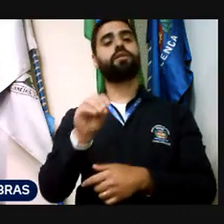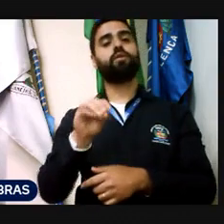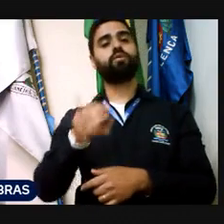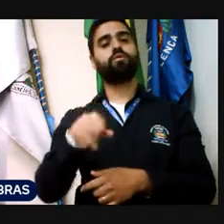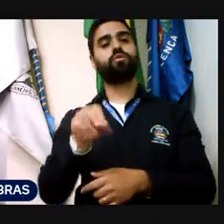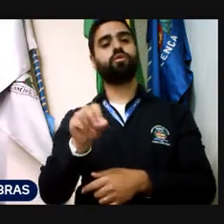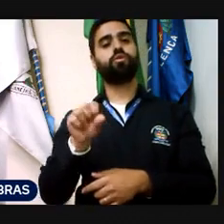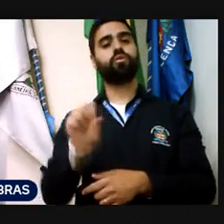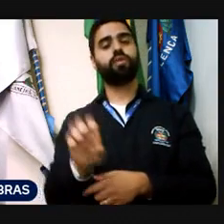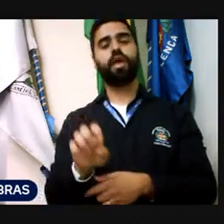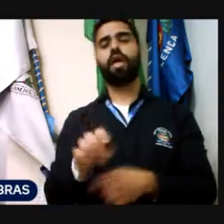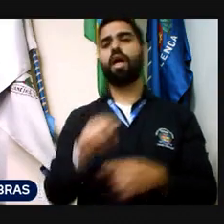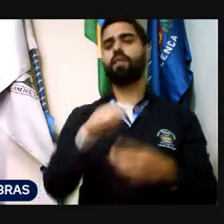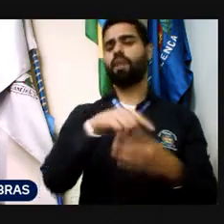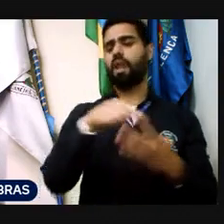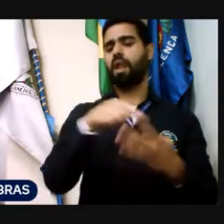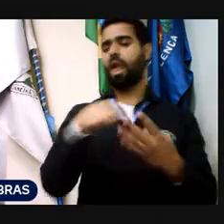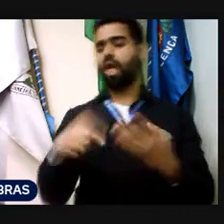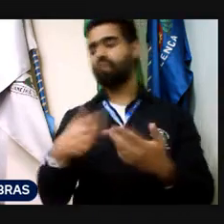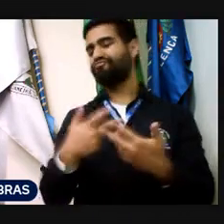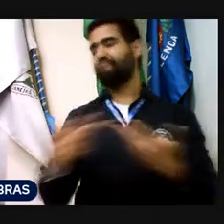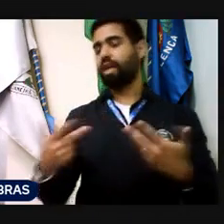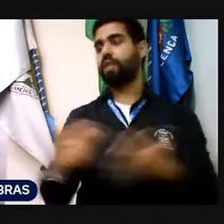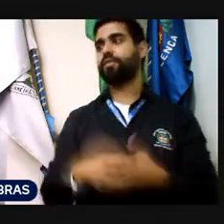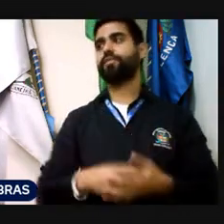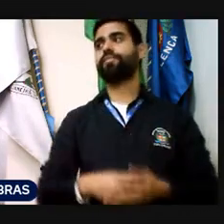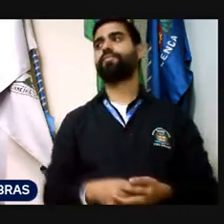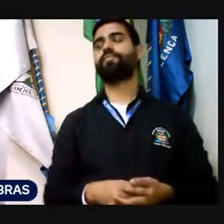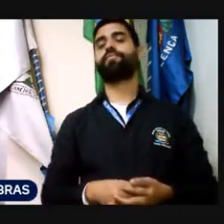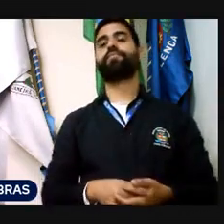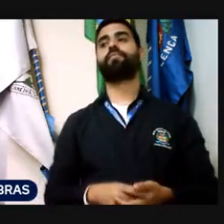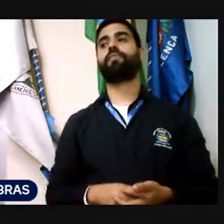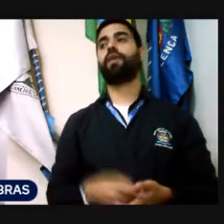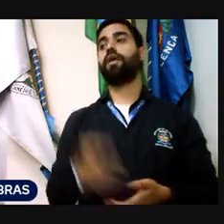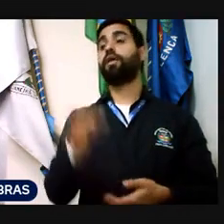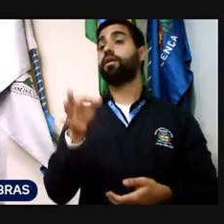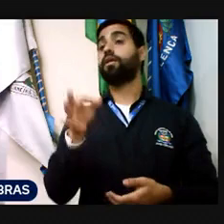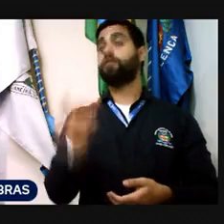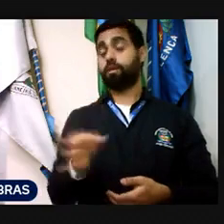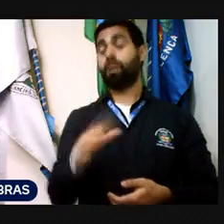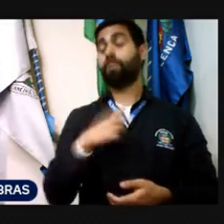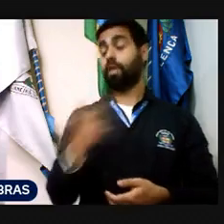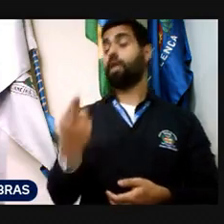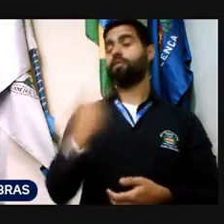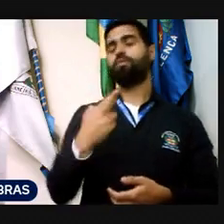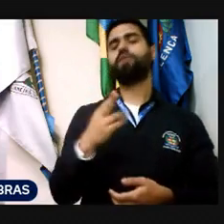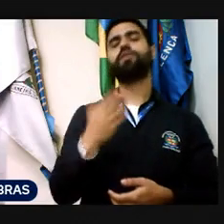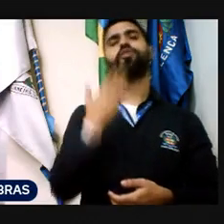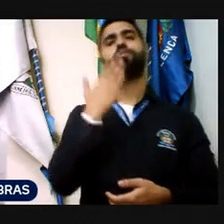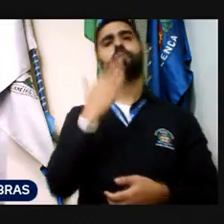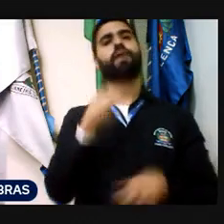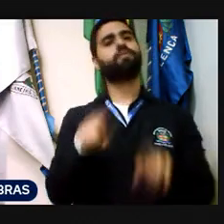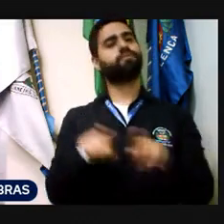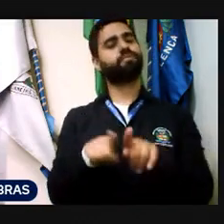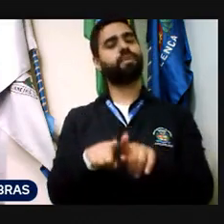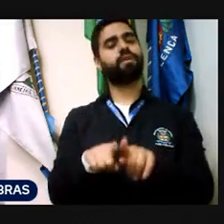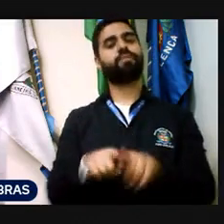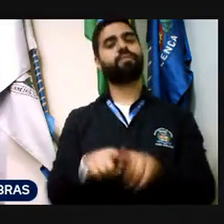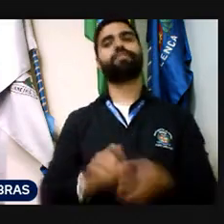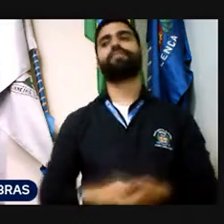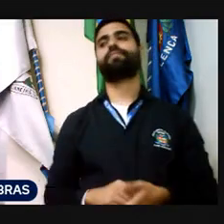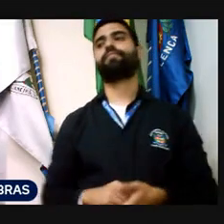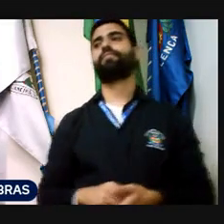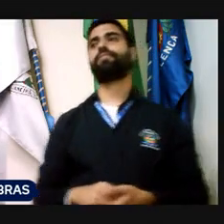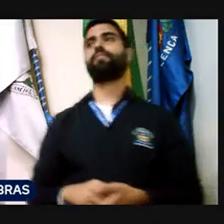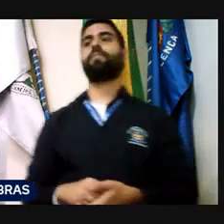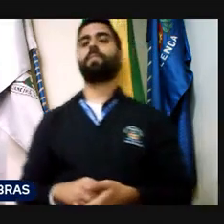Valença, Espalaum, Água Fria e Jardim Valença. Certo de que seremos atendidos em mais este pleito, reiteramos o nosso protesto de estima